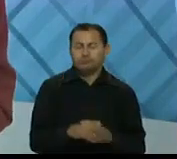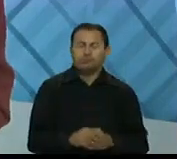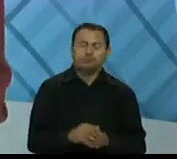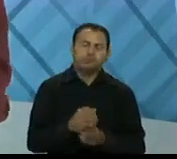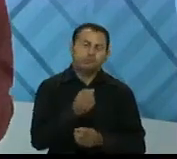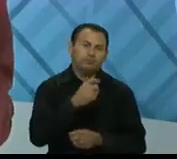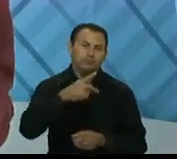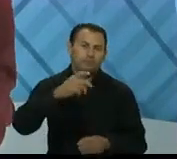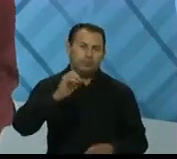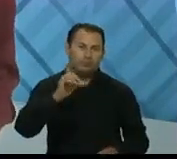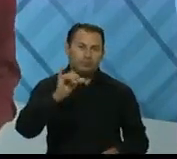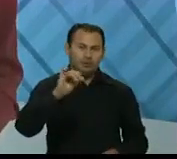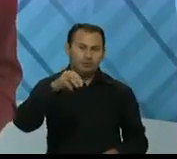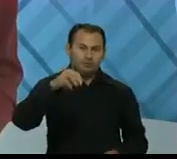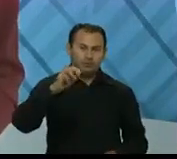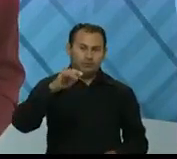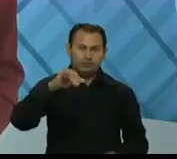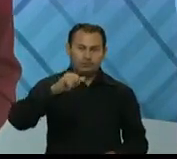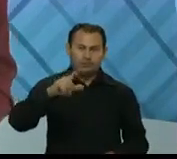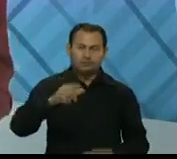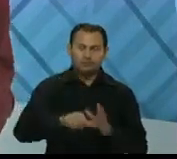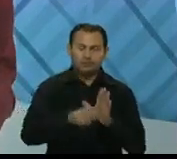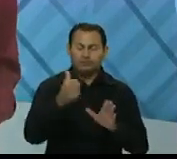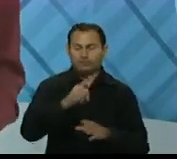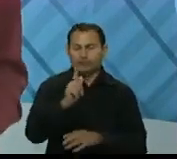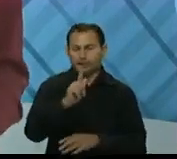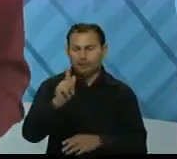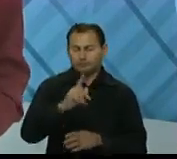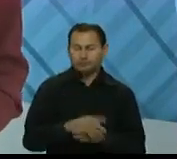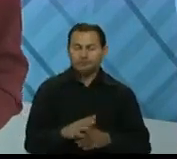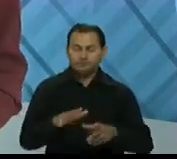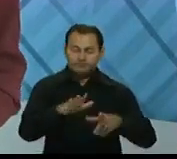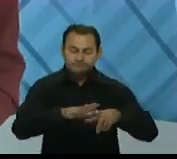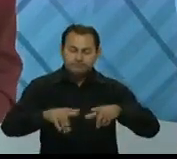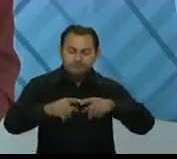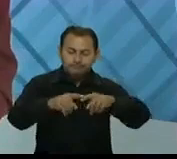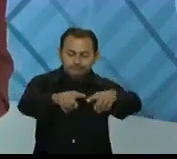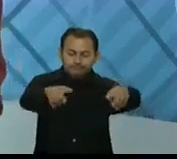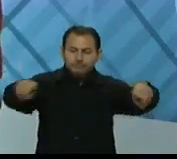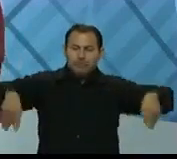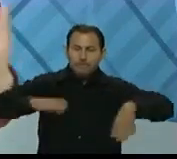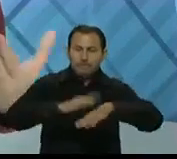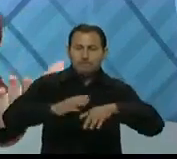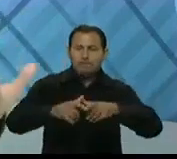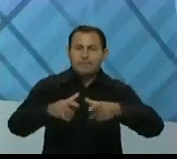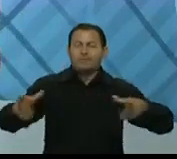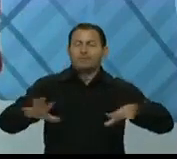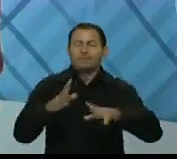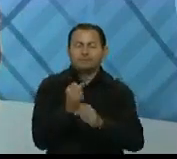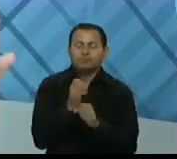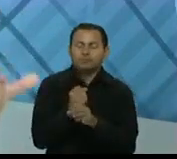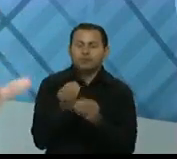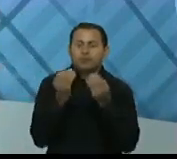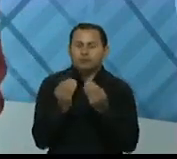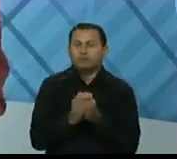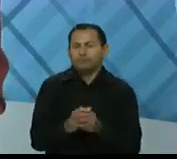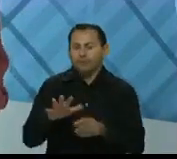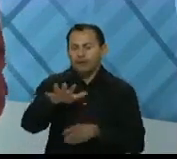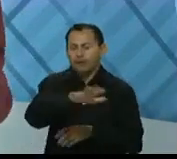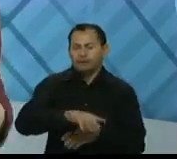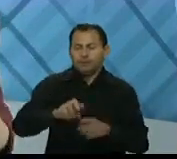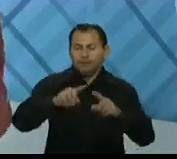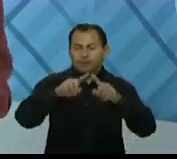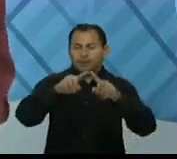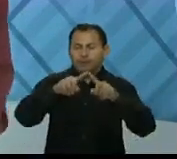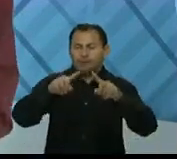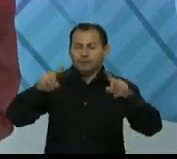grau. Porém, como queremos saber a área máxima, vamos levar em conta como é calculada uma área. A área de um retângulo